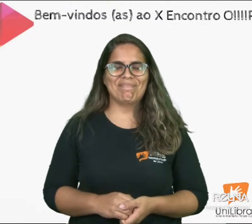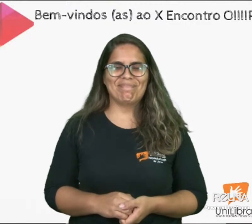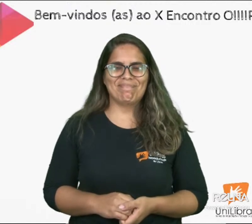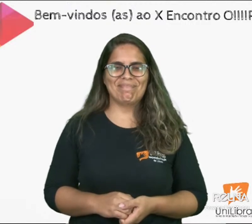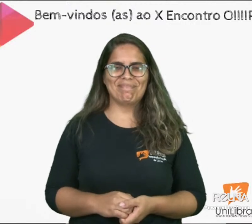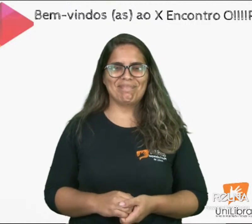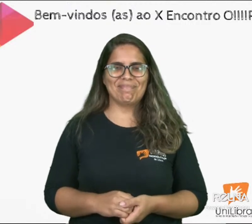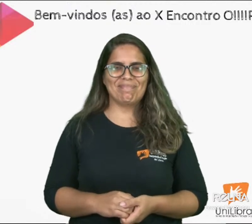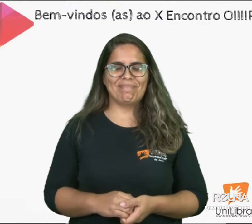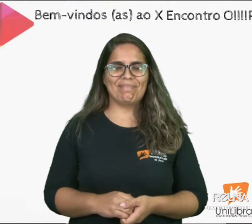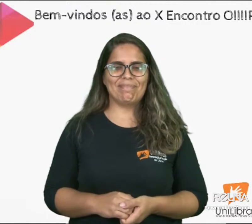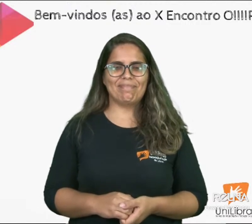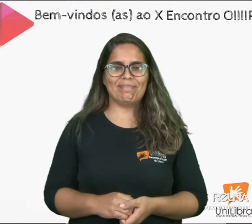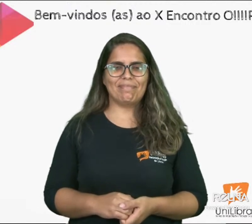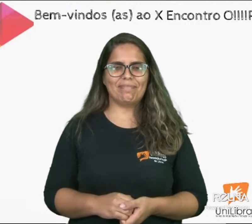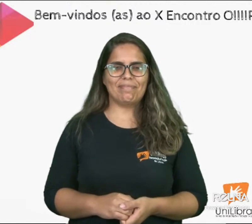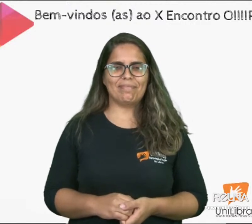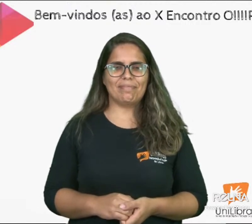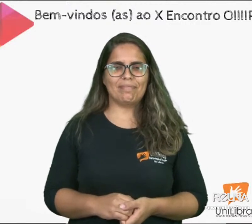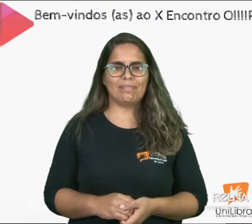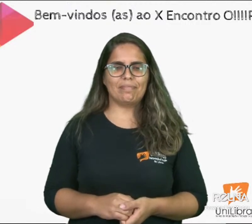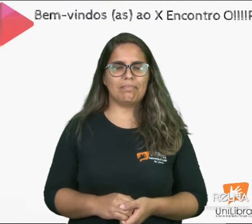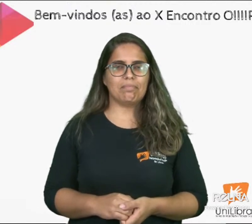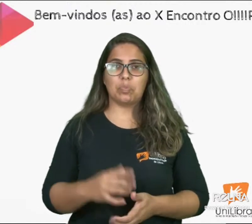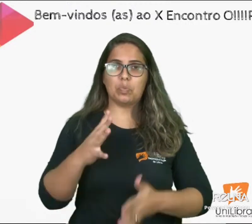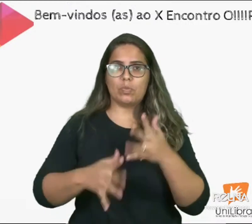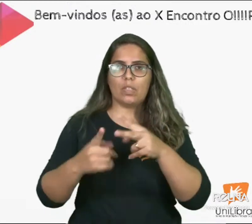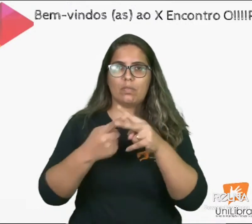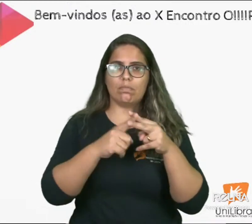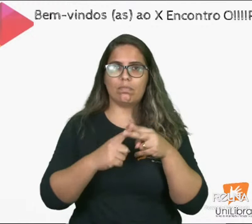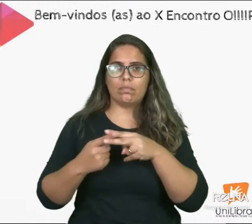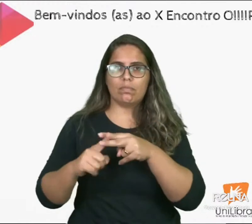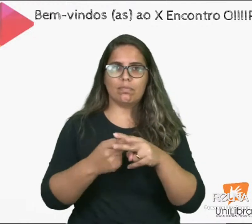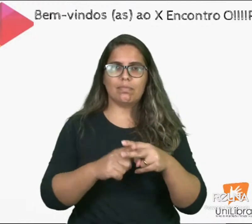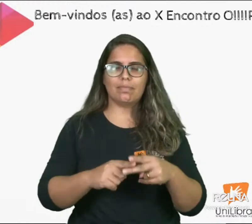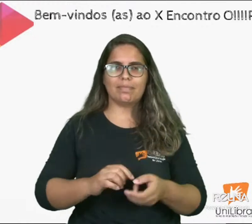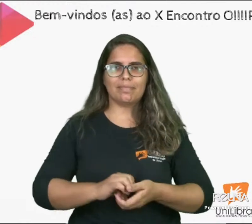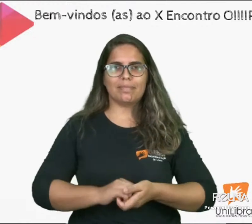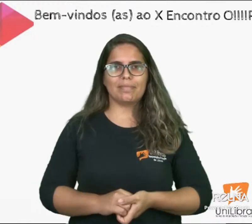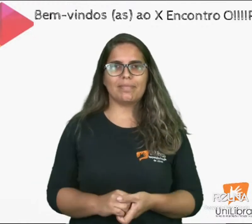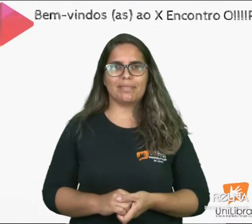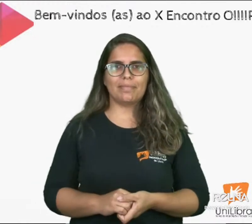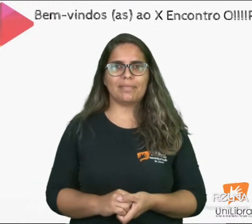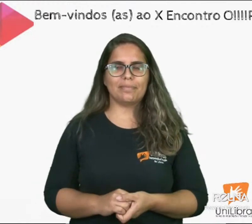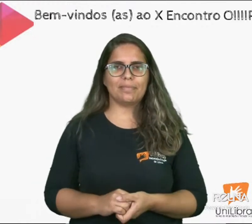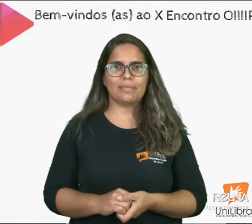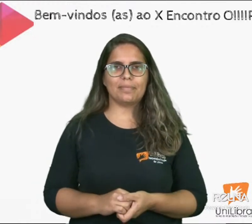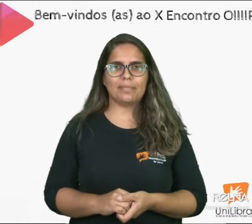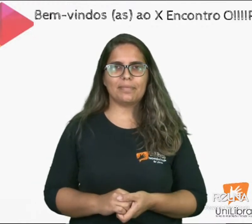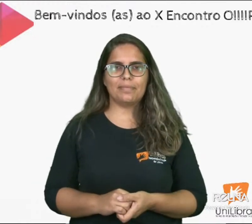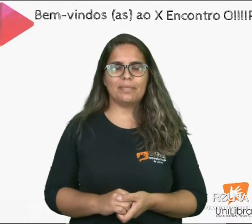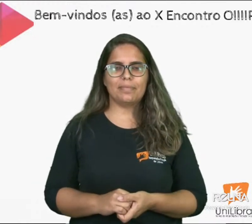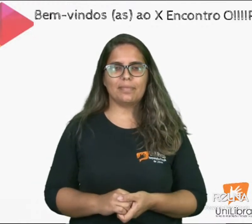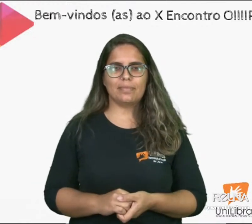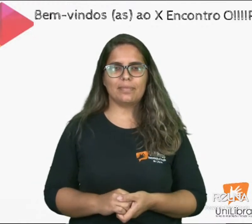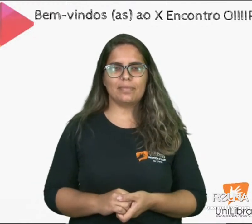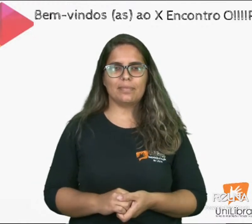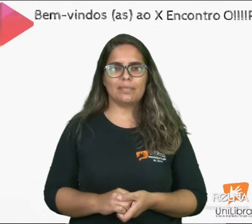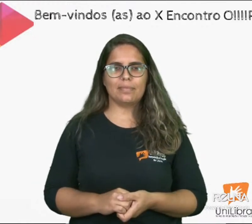Está tendo um impedimento aí.